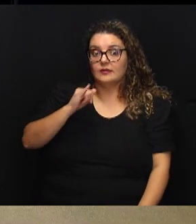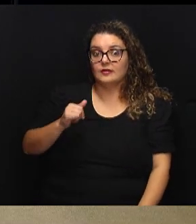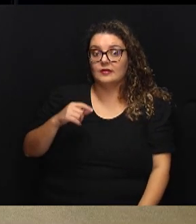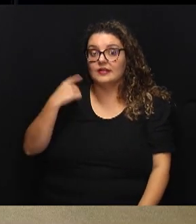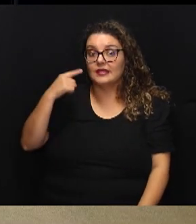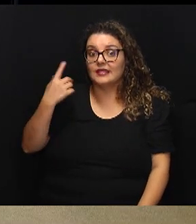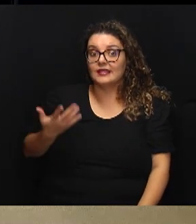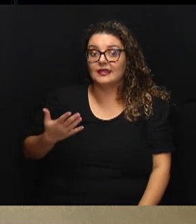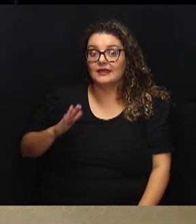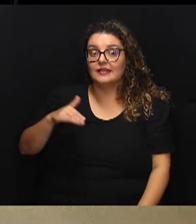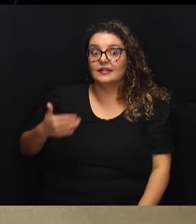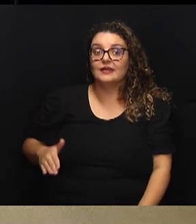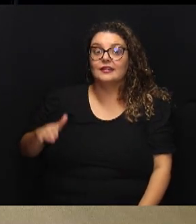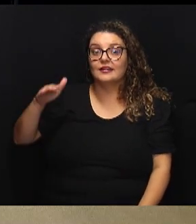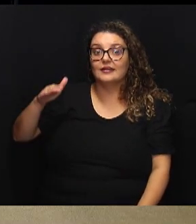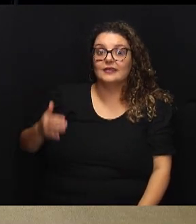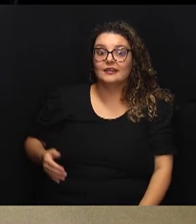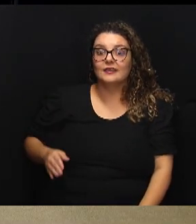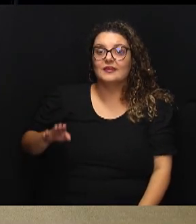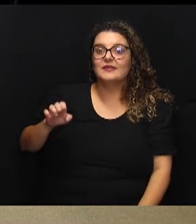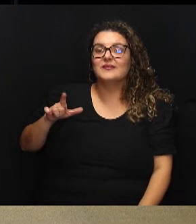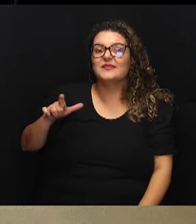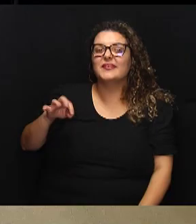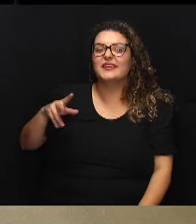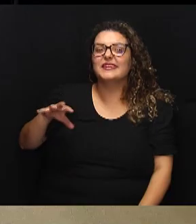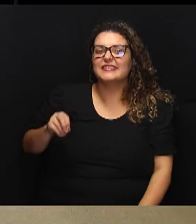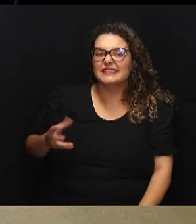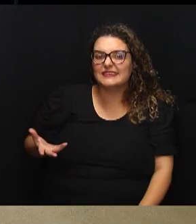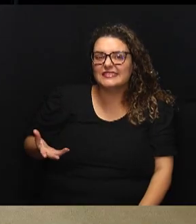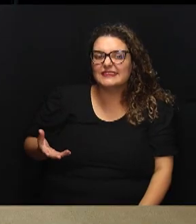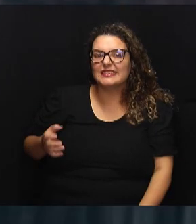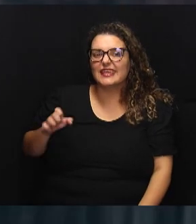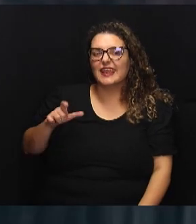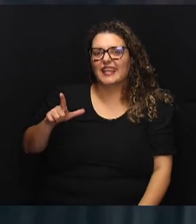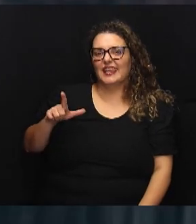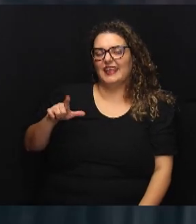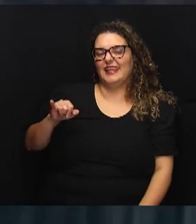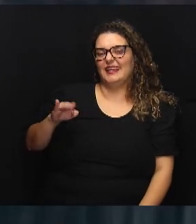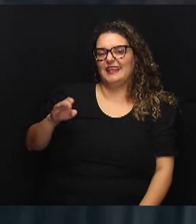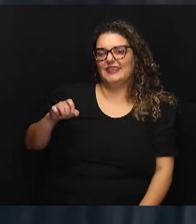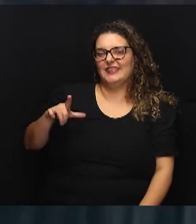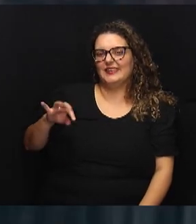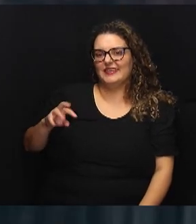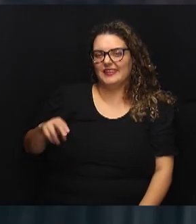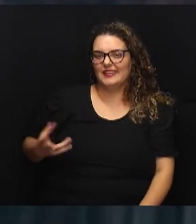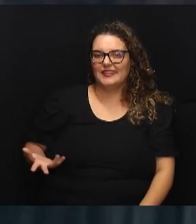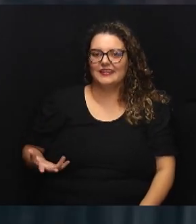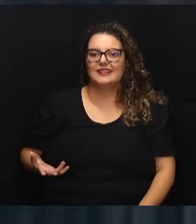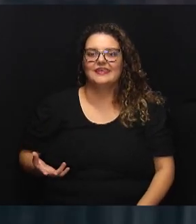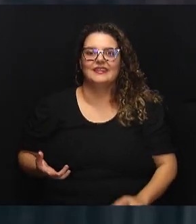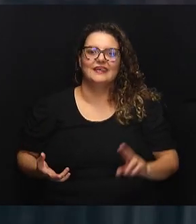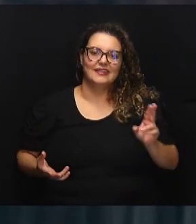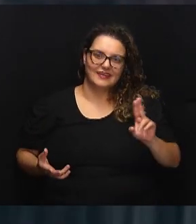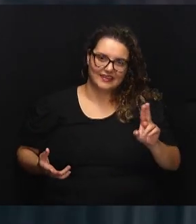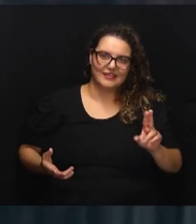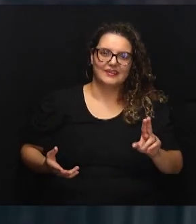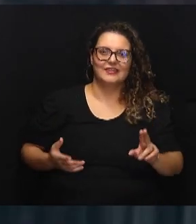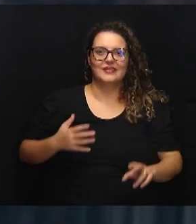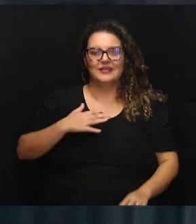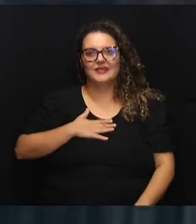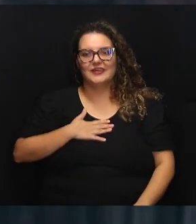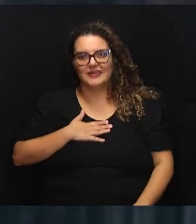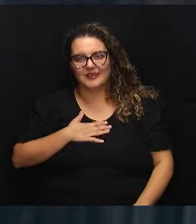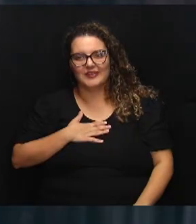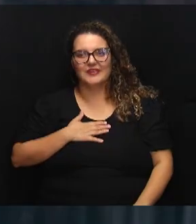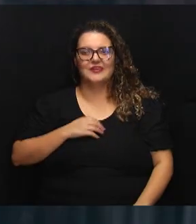Aí quando ele crescer vai chamar de Veltinho, vai chamar de Elivelton. Aí colocaram meu nome e o sobrenome, o nome do meu avô. E tudo Olha certo. aí. Eu